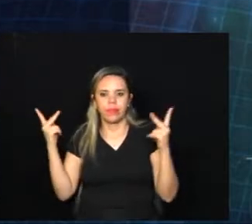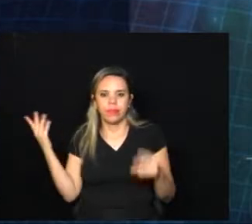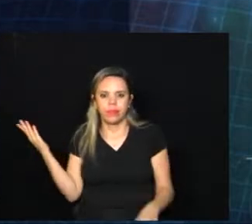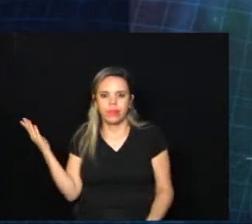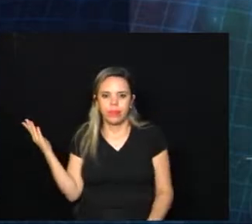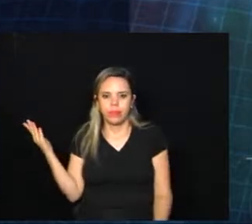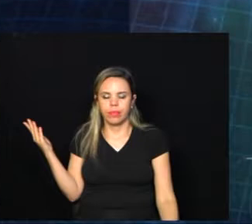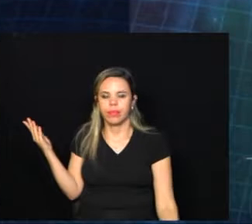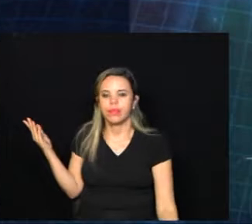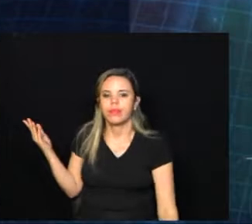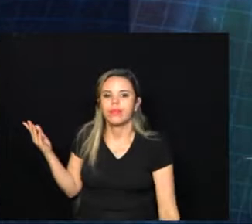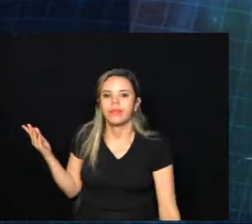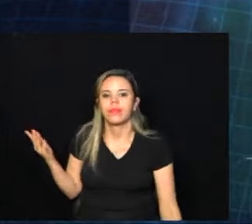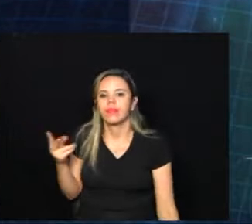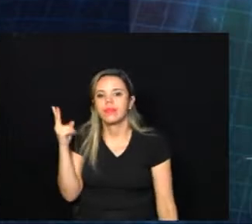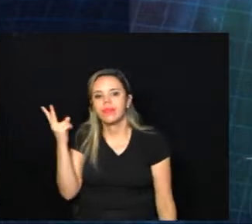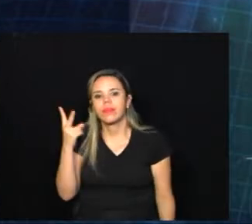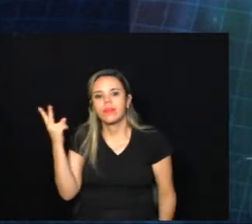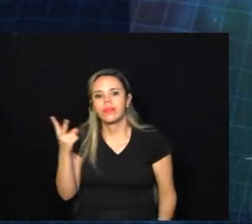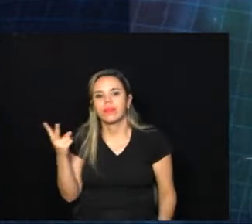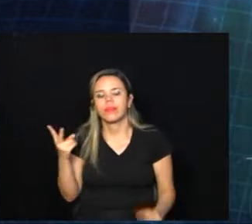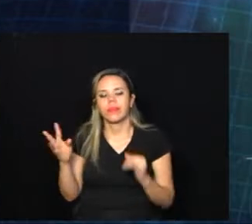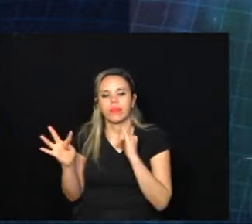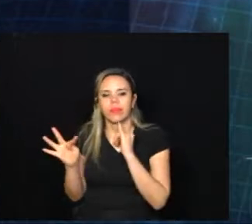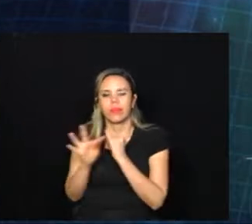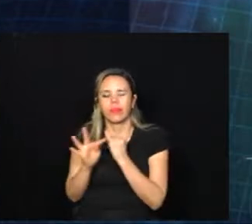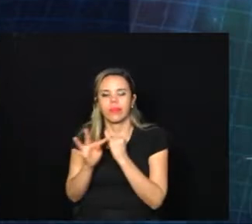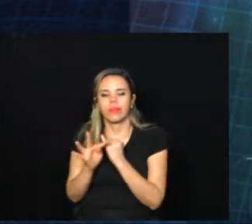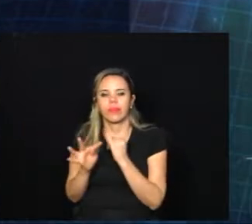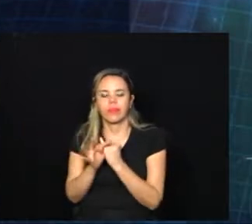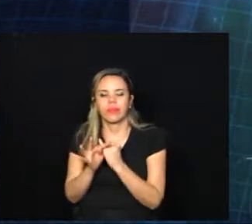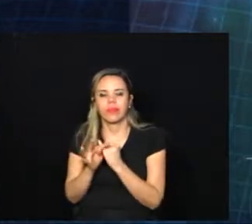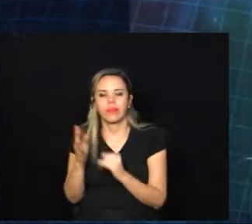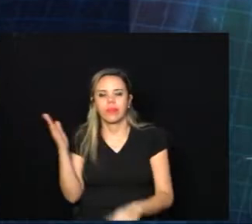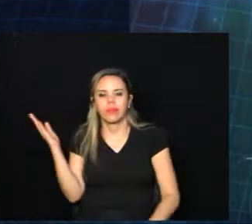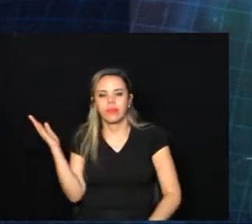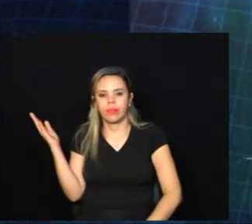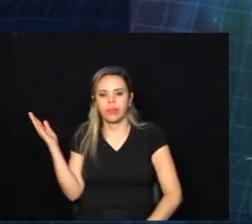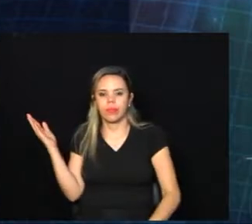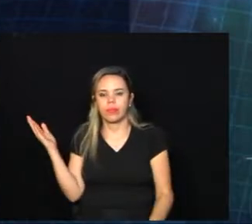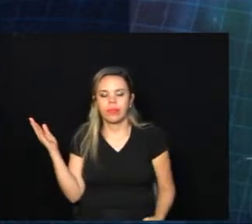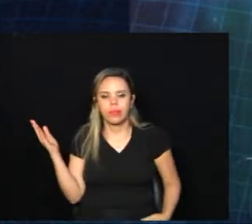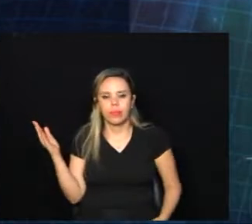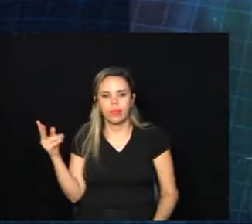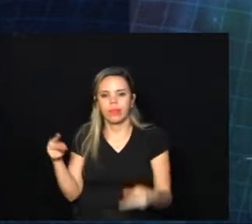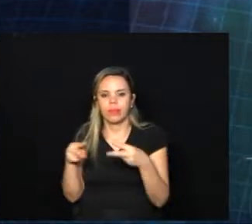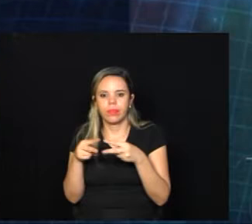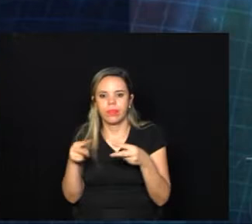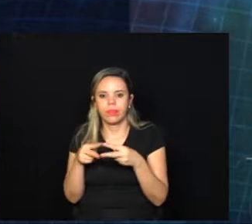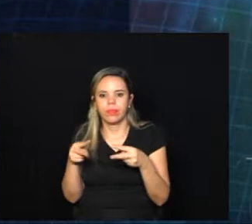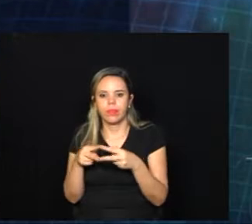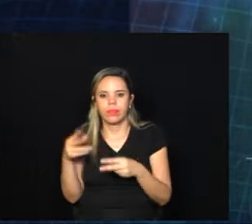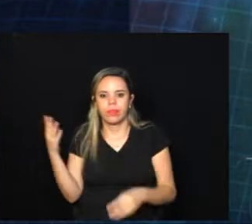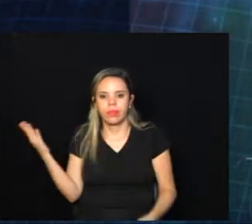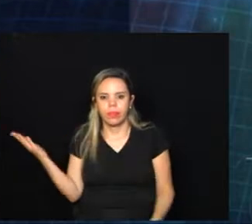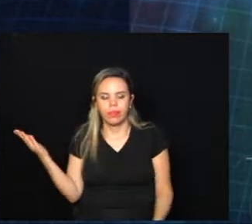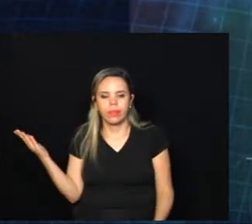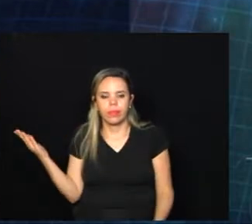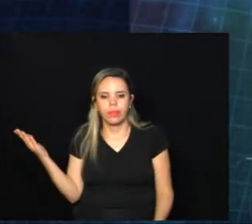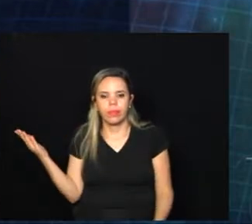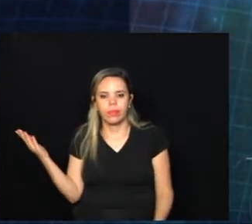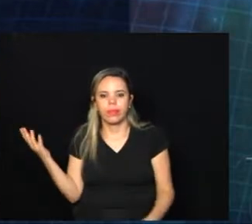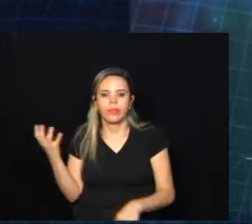Hortolândia 725, Valinhos 395, Itatiba 324, Paulínia